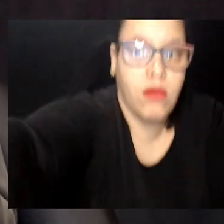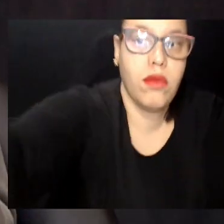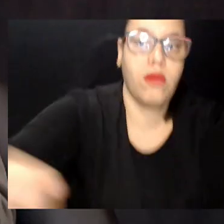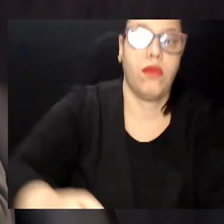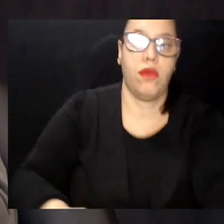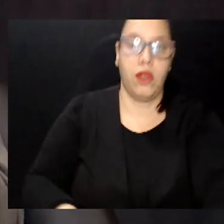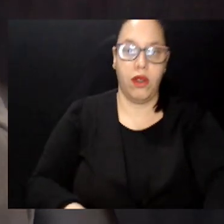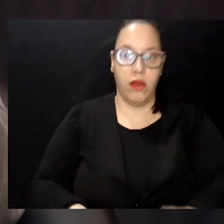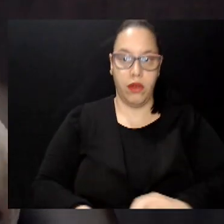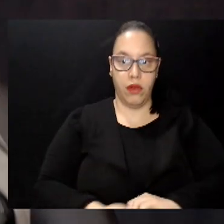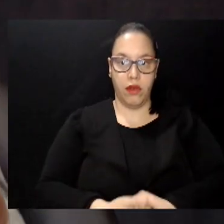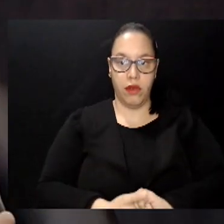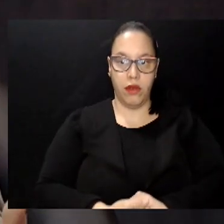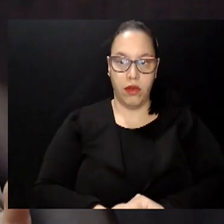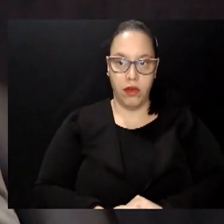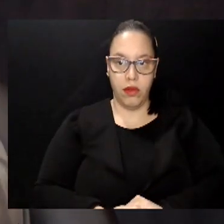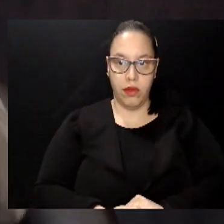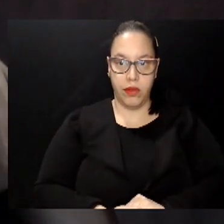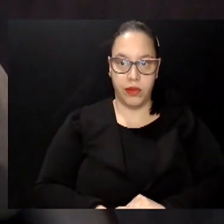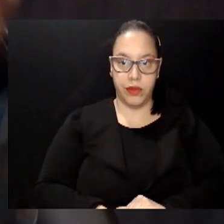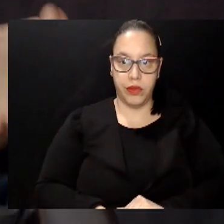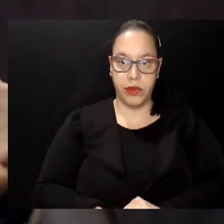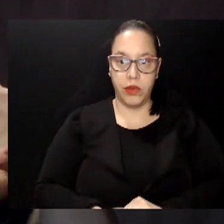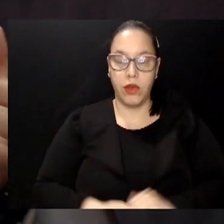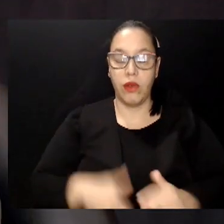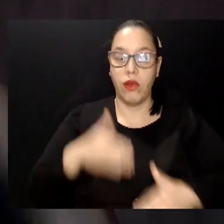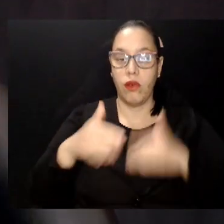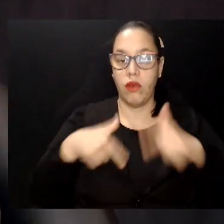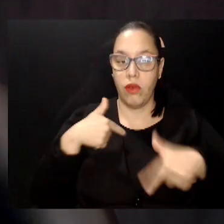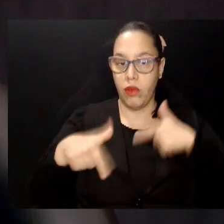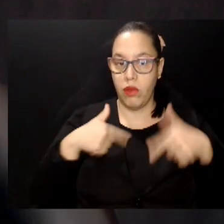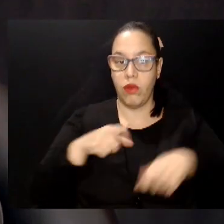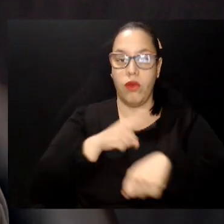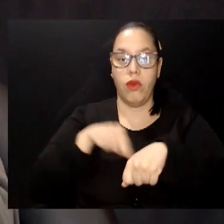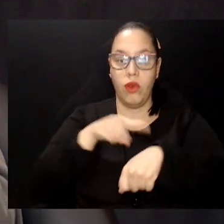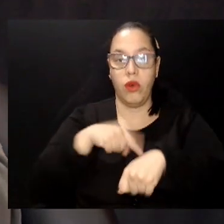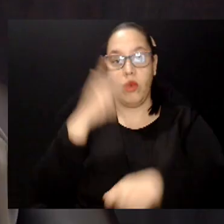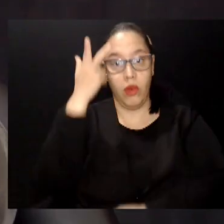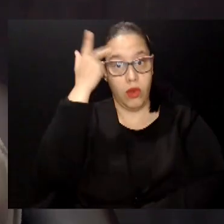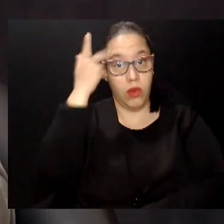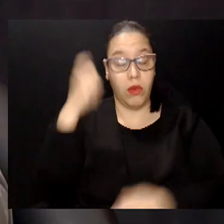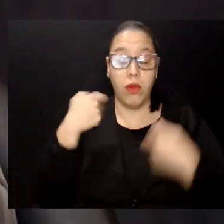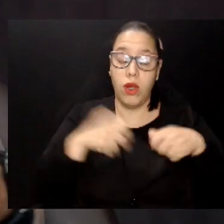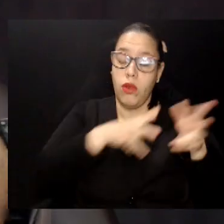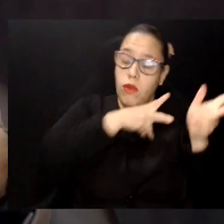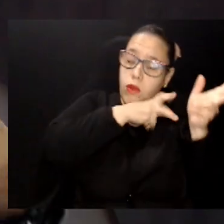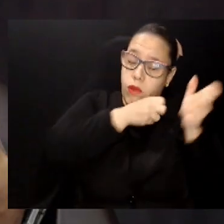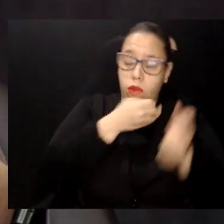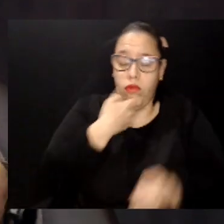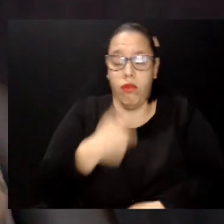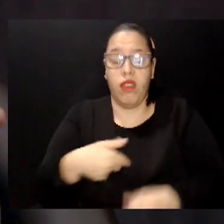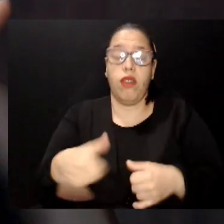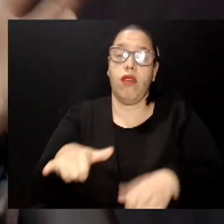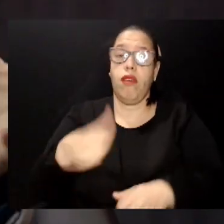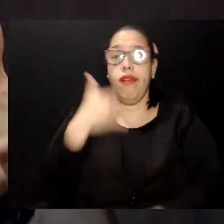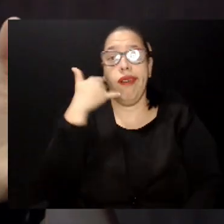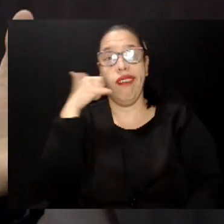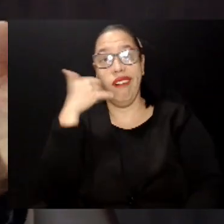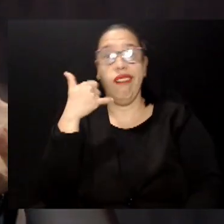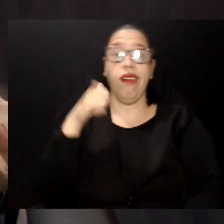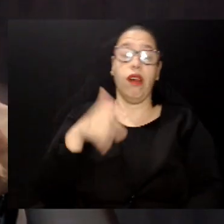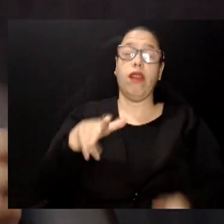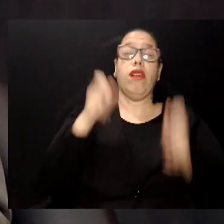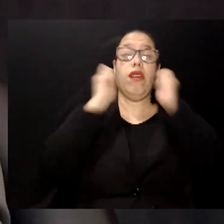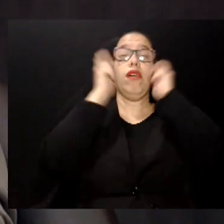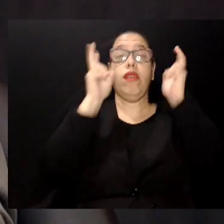nem eu. Porque a qualidade de vida, pra eu render no meu trabalho, num horário comercial, eu preciso estar bem, dormir bem. E se eu toda hora receber ligação assim, eu vou ficar sempre em alerta. Então, tô dando um exemplo